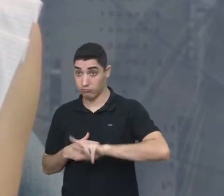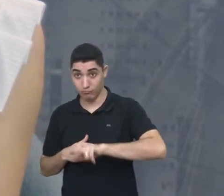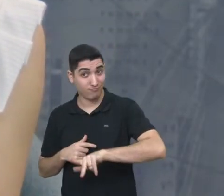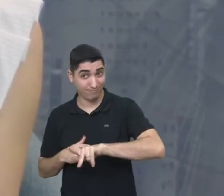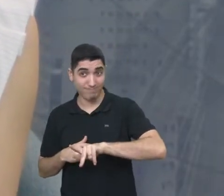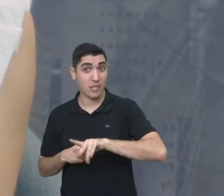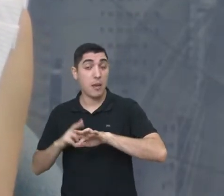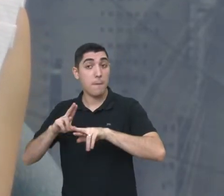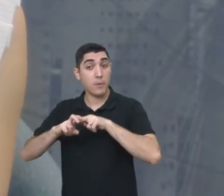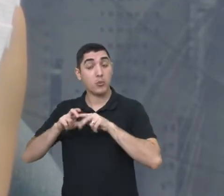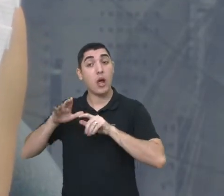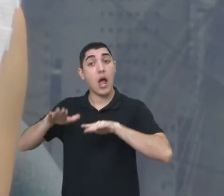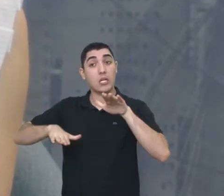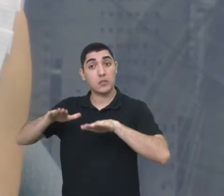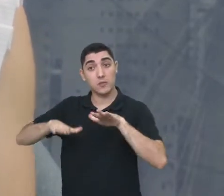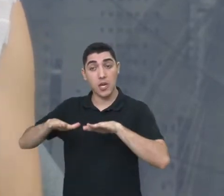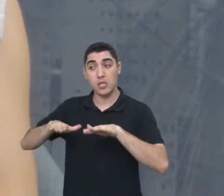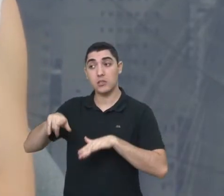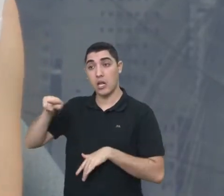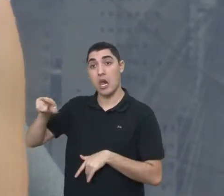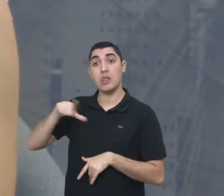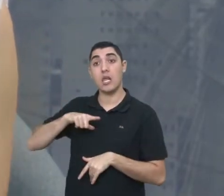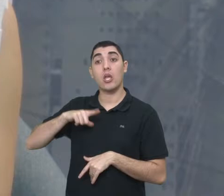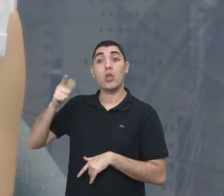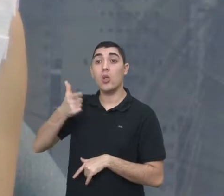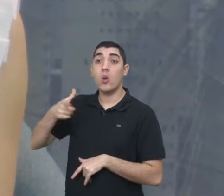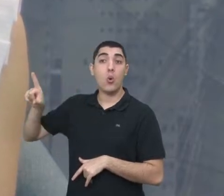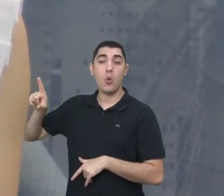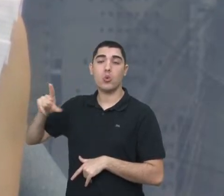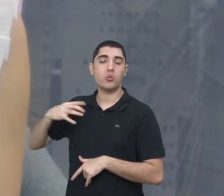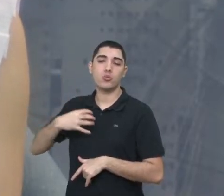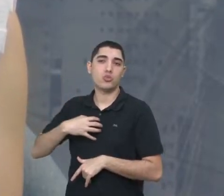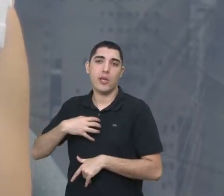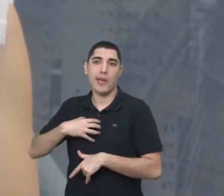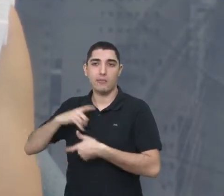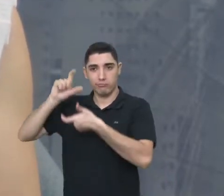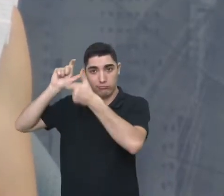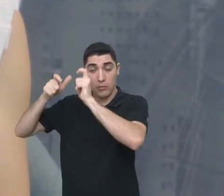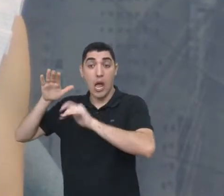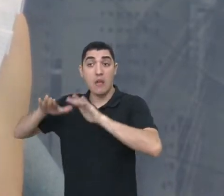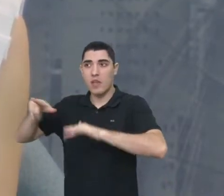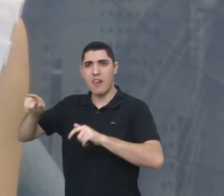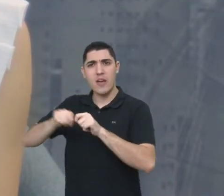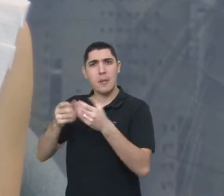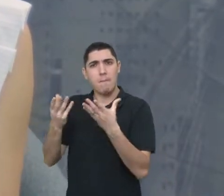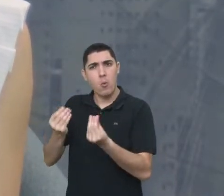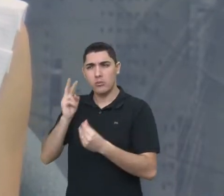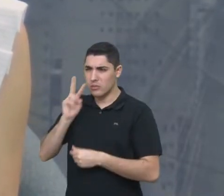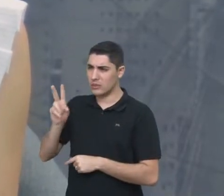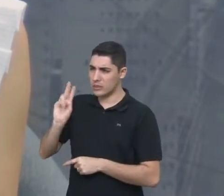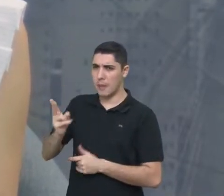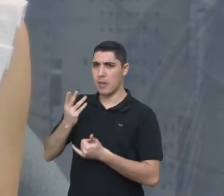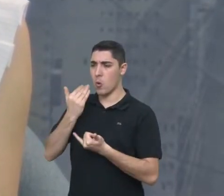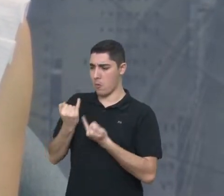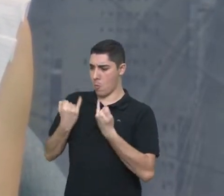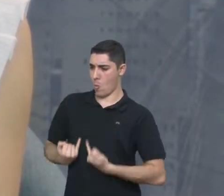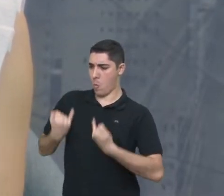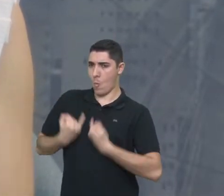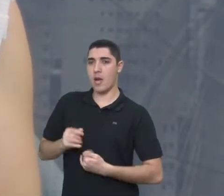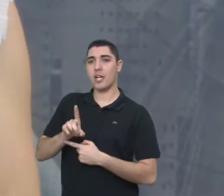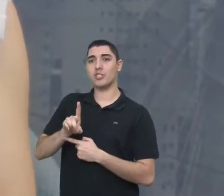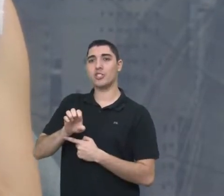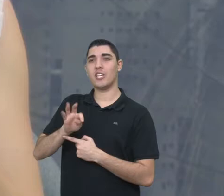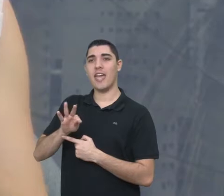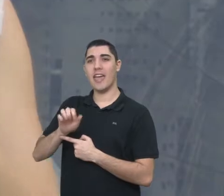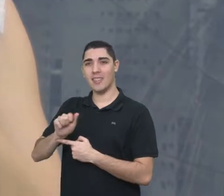ela pode viver outros sintomas de transtorno alimentar, como, por exemplo, viver fazendo muitas dietas restritivas,